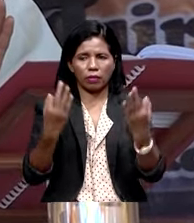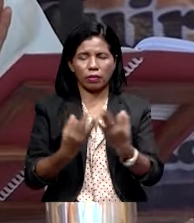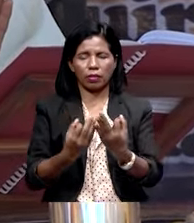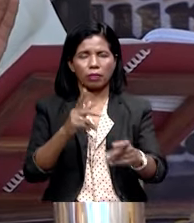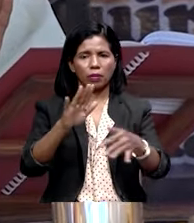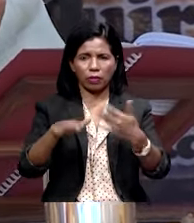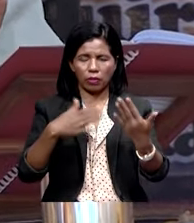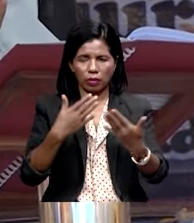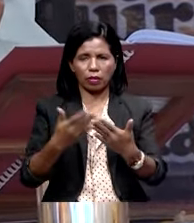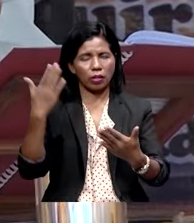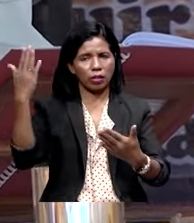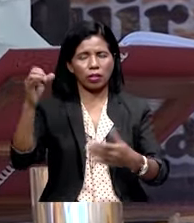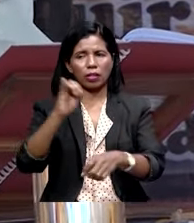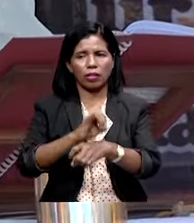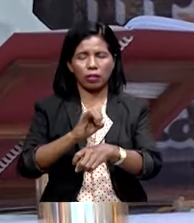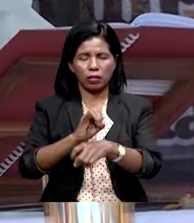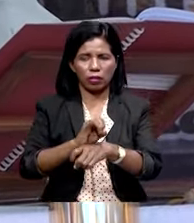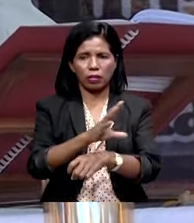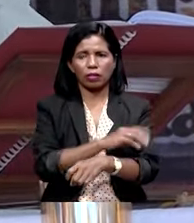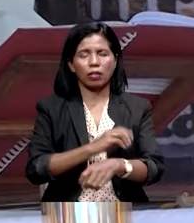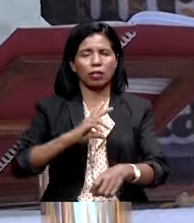Mostrani Sirahoto e a paróquia São Paulo Los